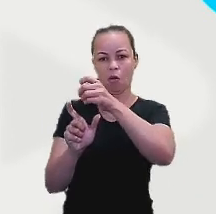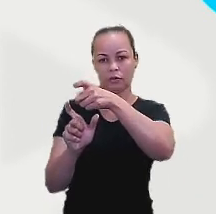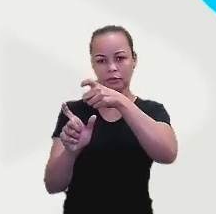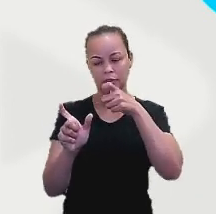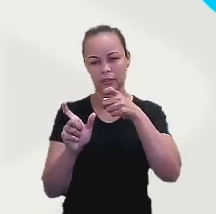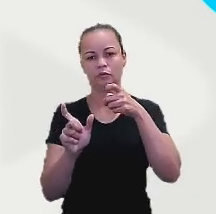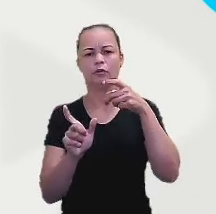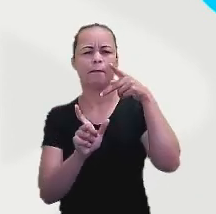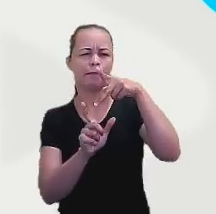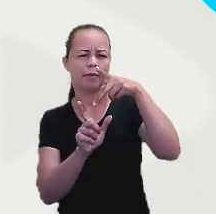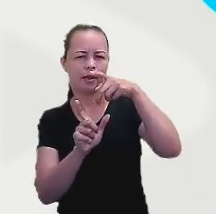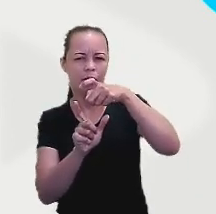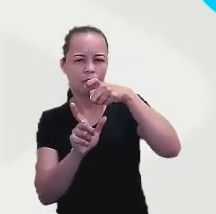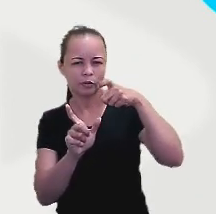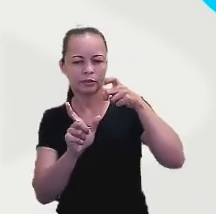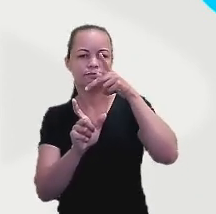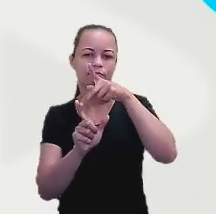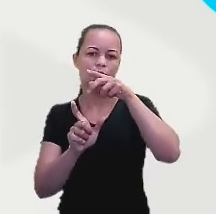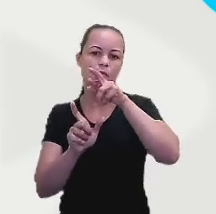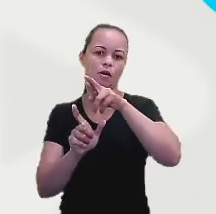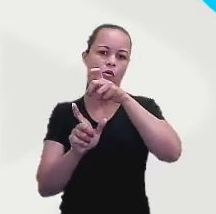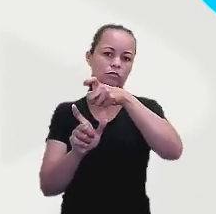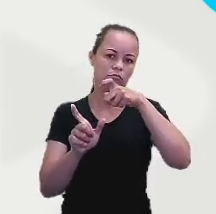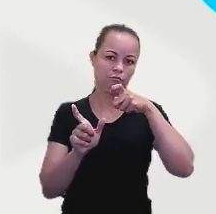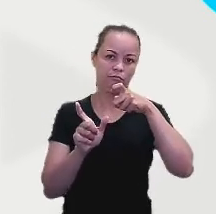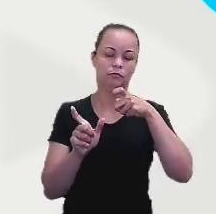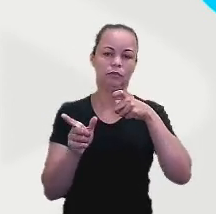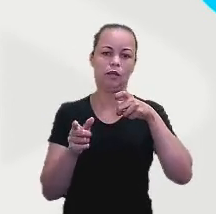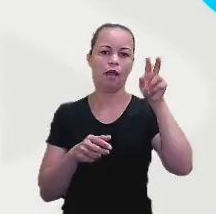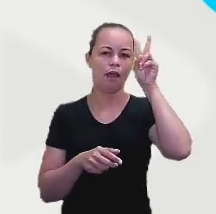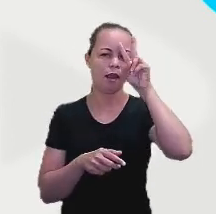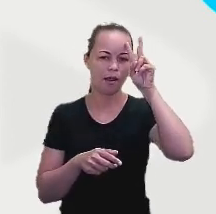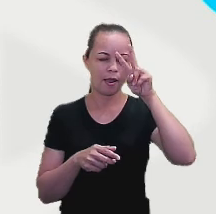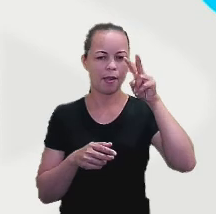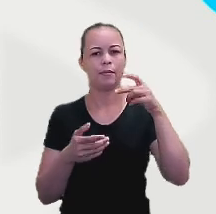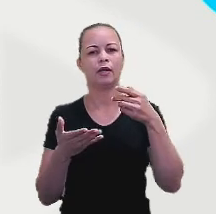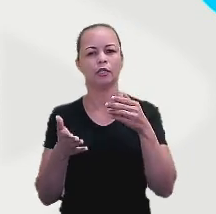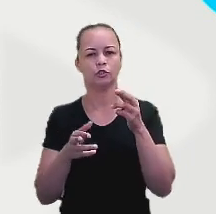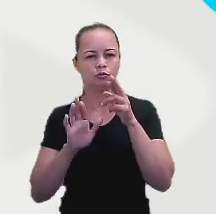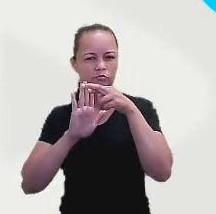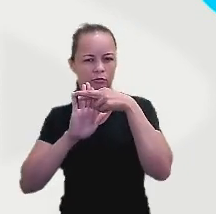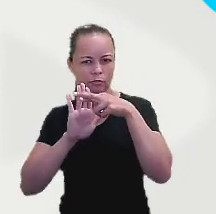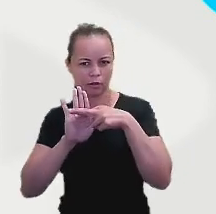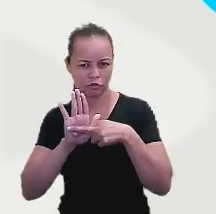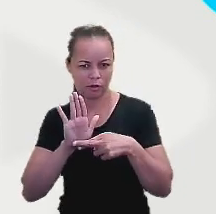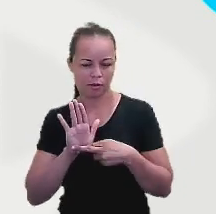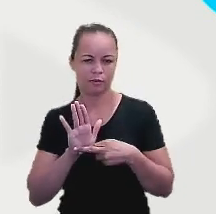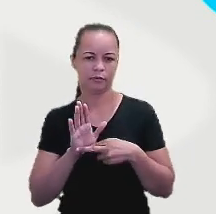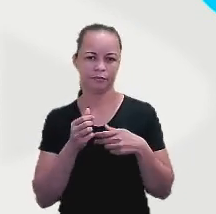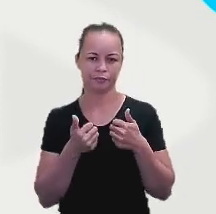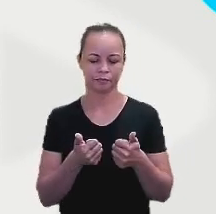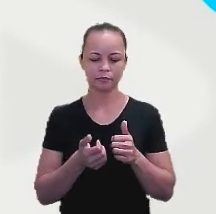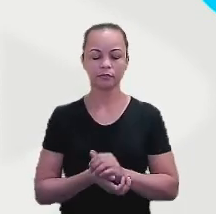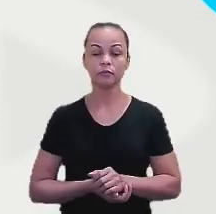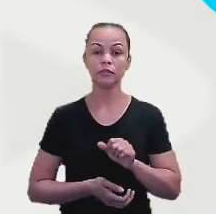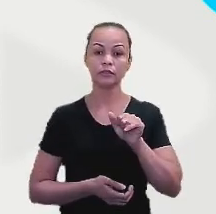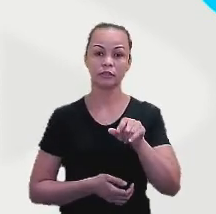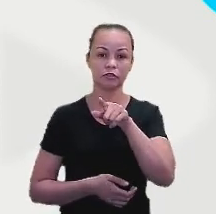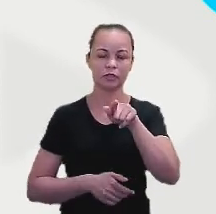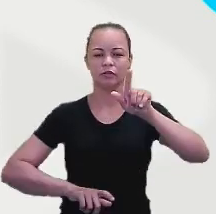se é proparoxítonas, relembrando lá as nossas regras, tá bom? Se você estiver na